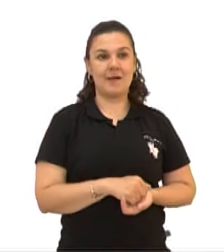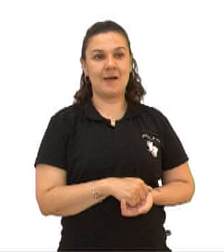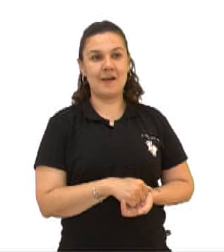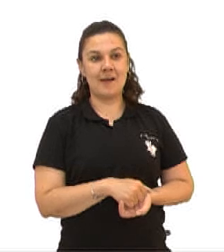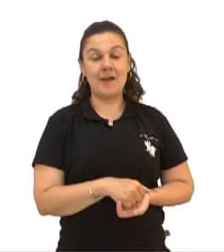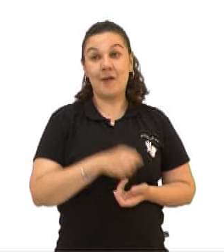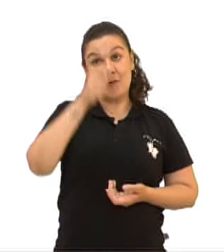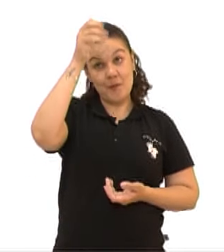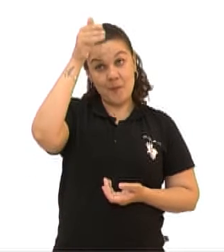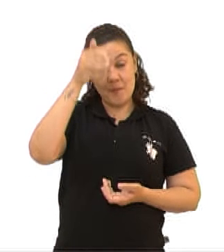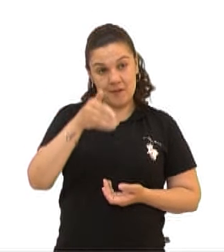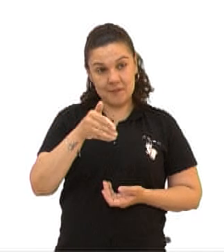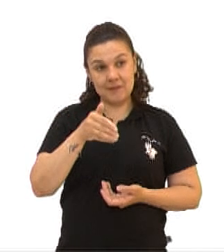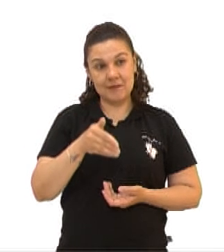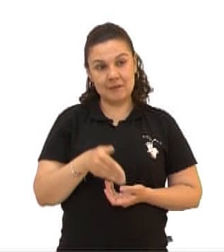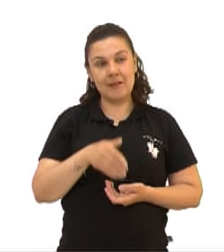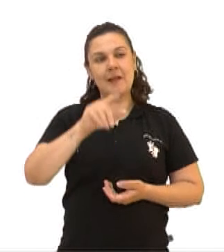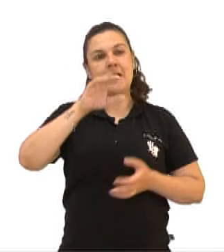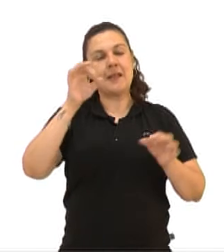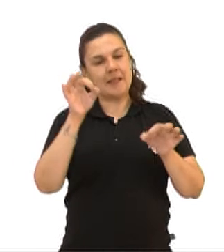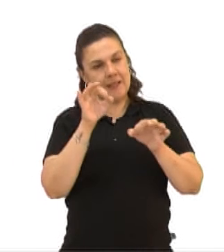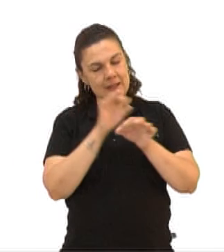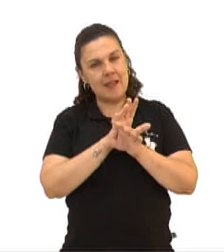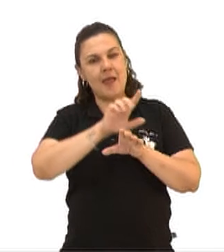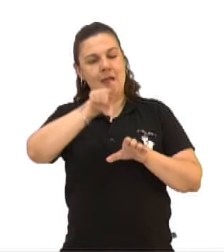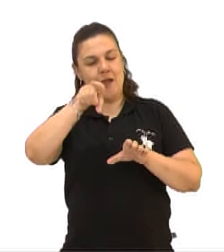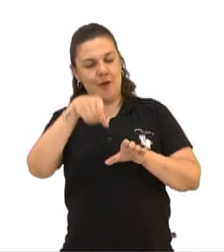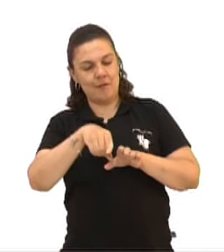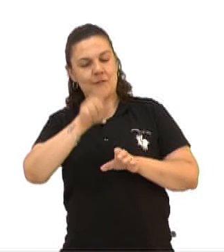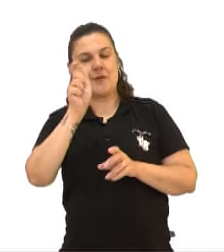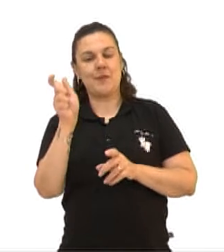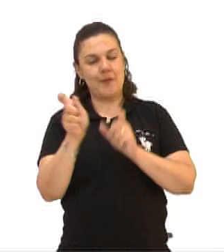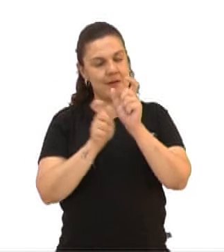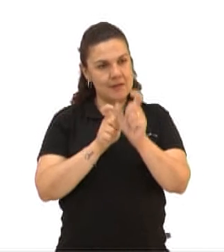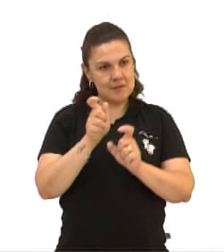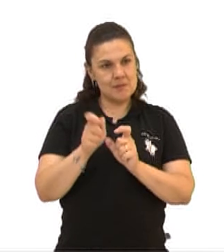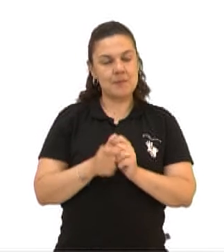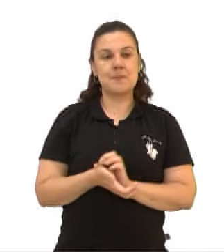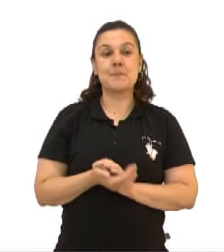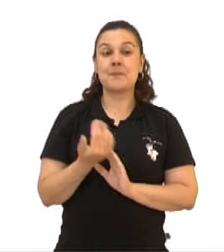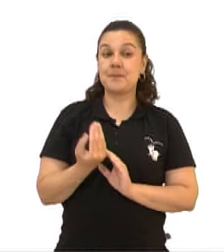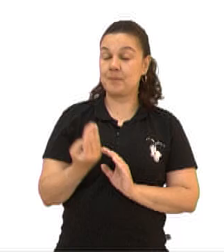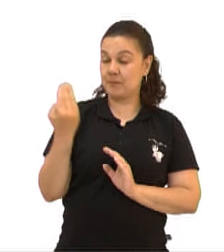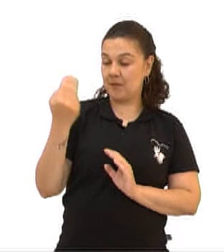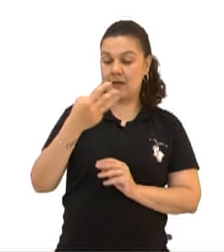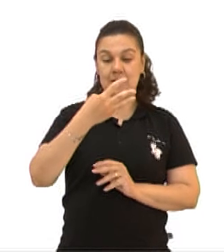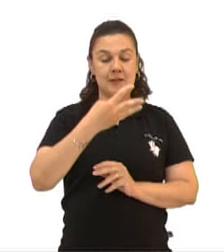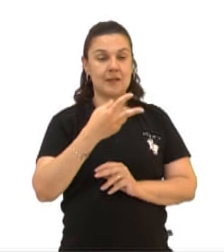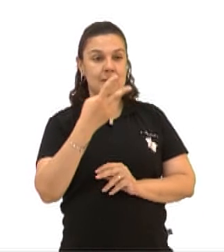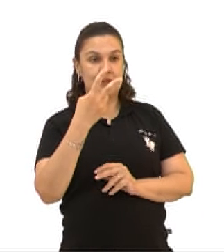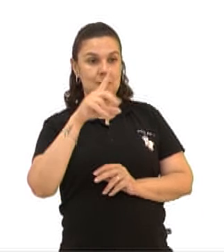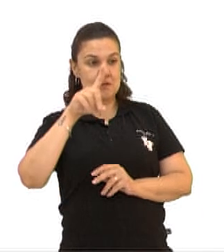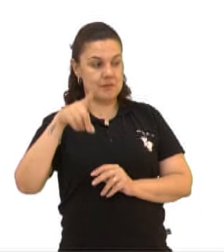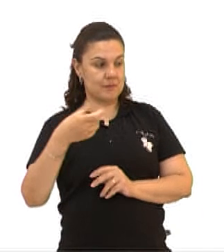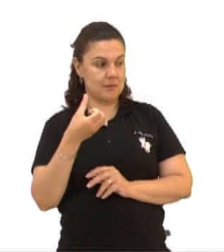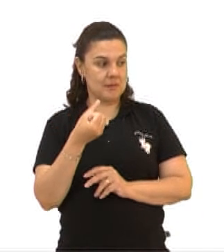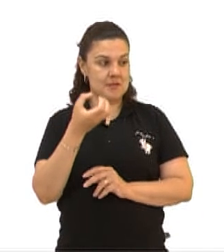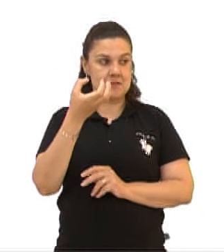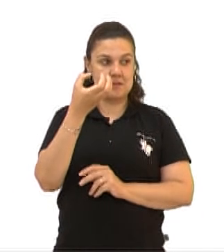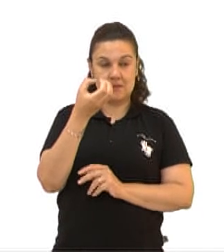todos, igual eu falei dos inteiros, da vírgula e dos decimais, um embaixo do outro certinho, vocês vão encontrar